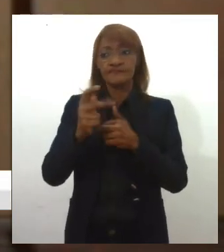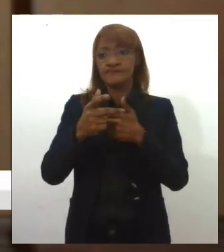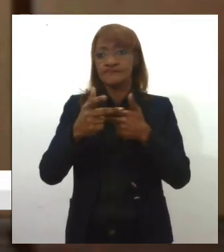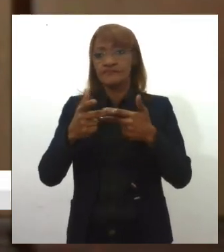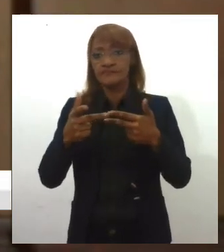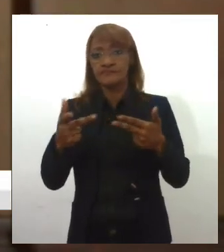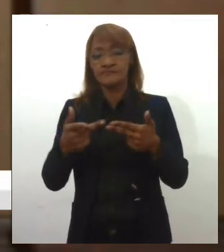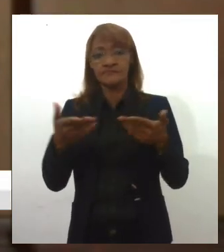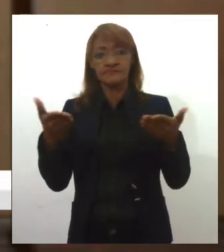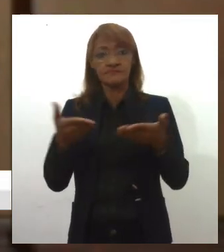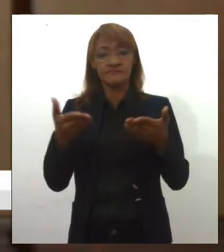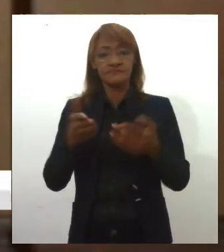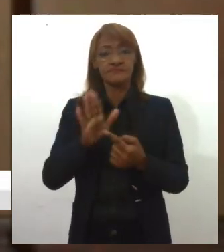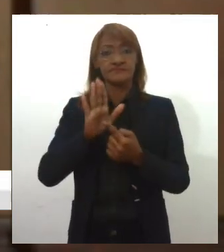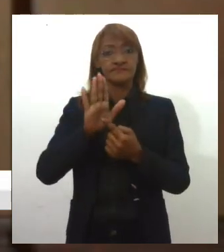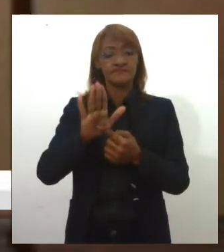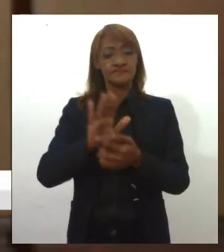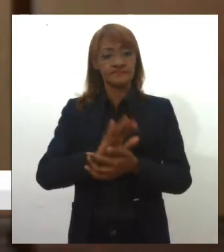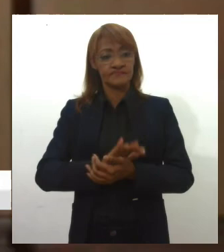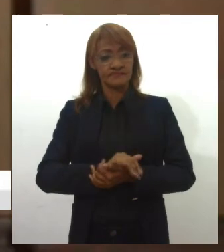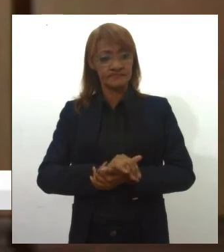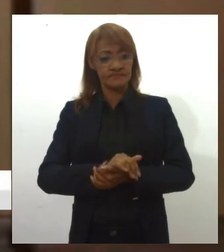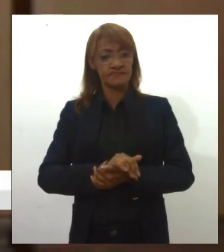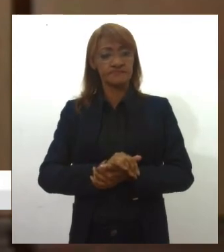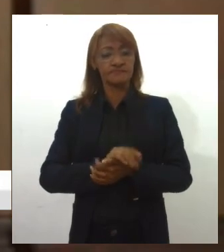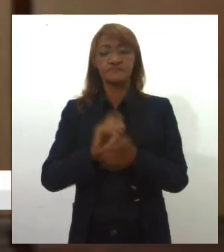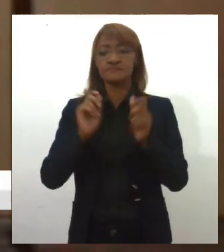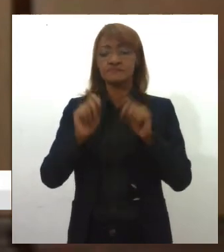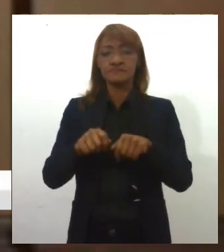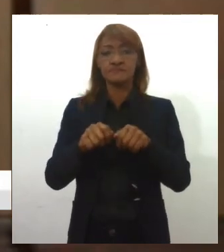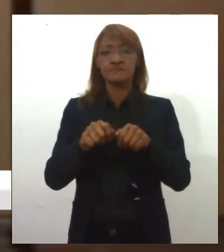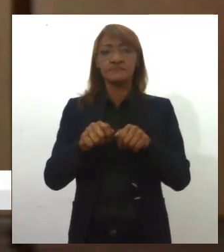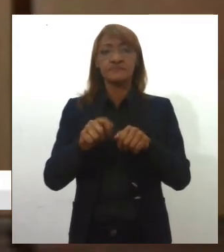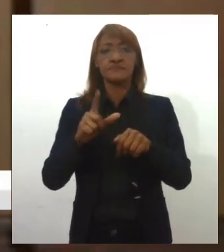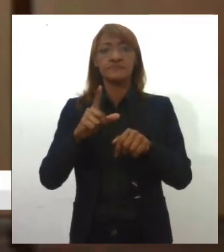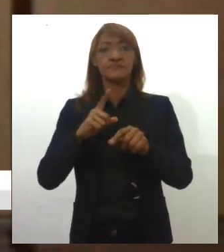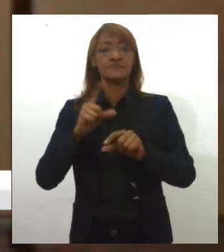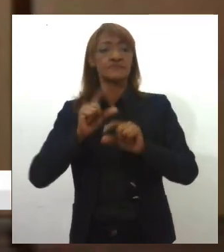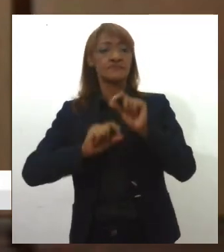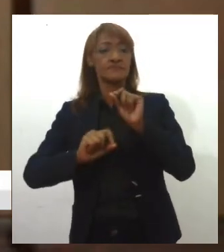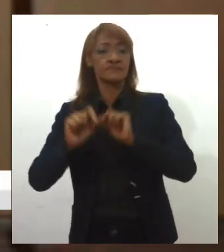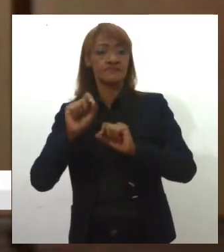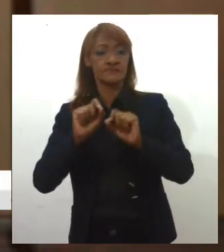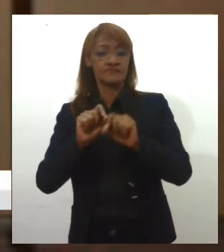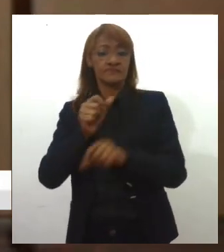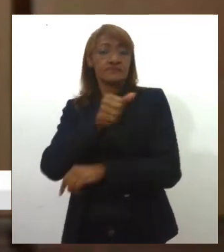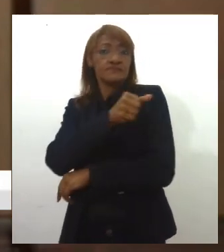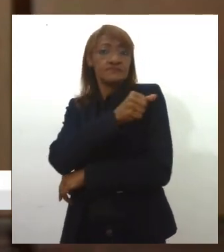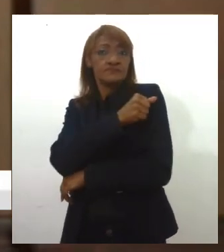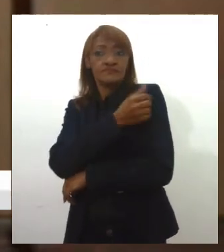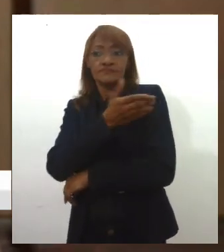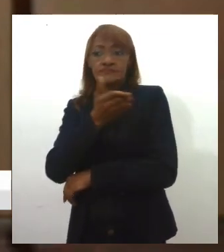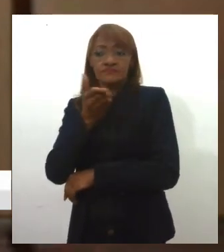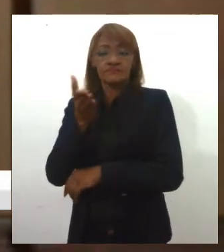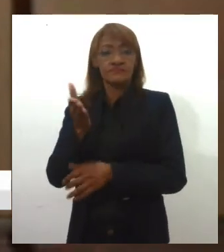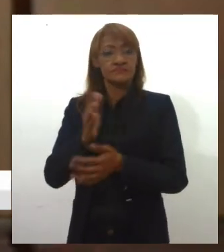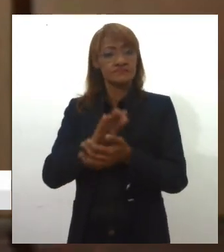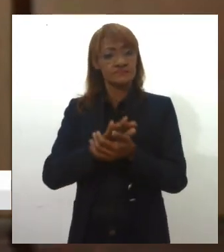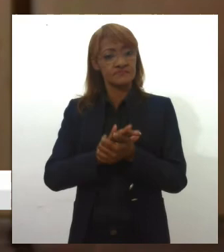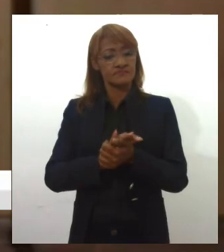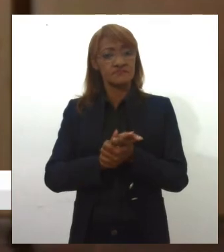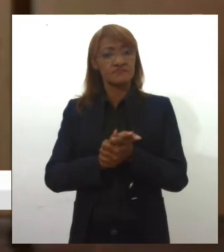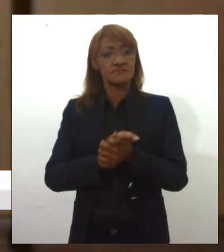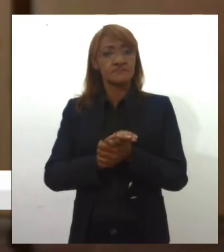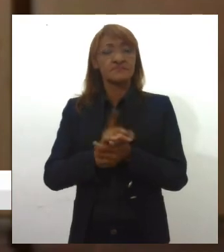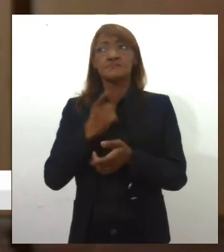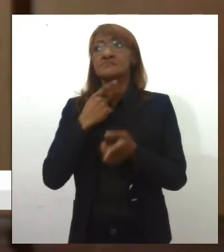na sua fala, né? De agregar, de perceber a inclinação daquele aluno Sim. com a área, a aptidão